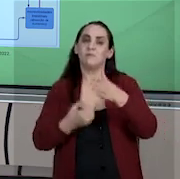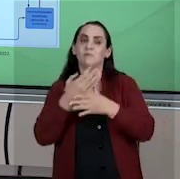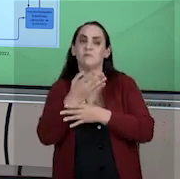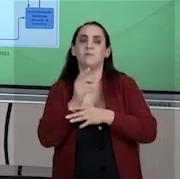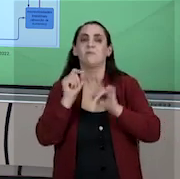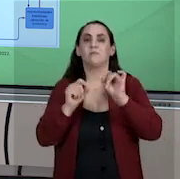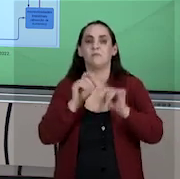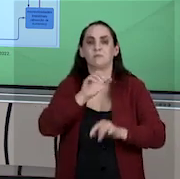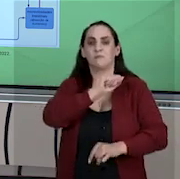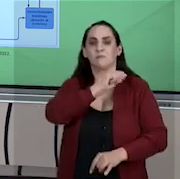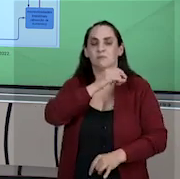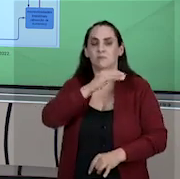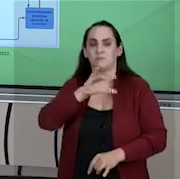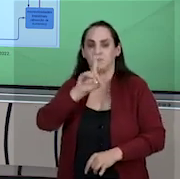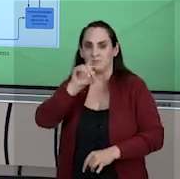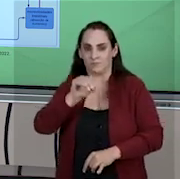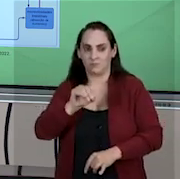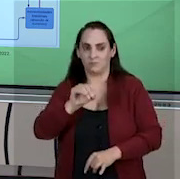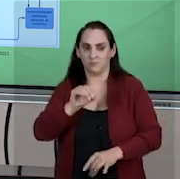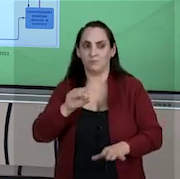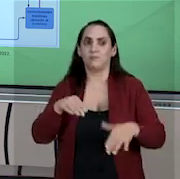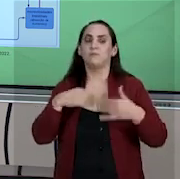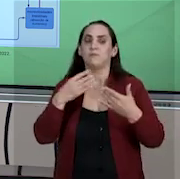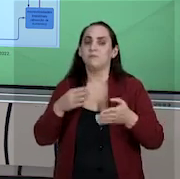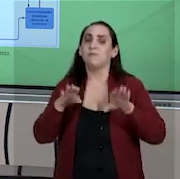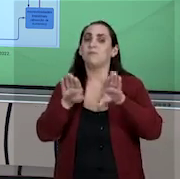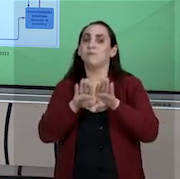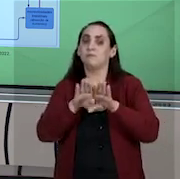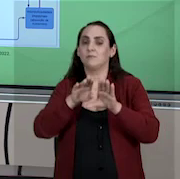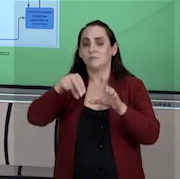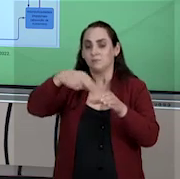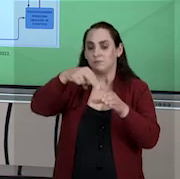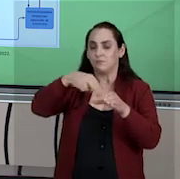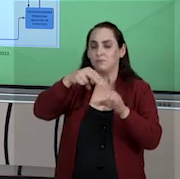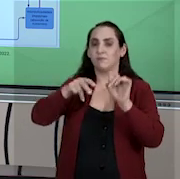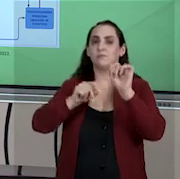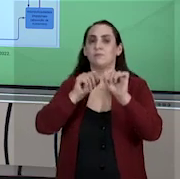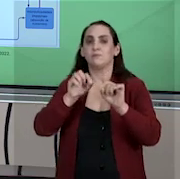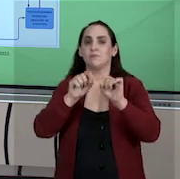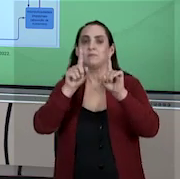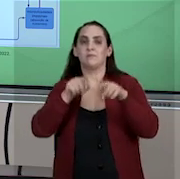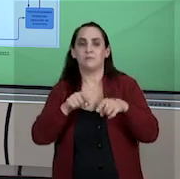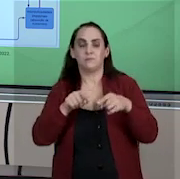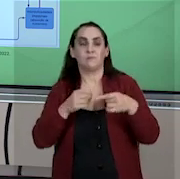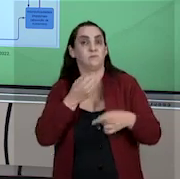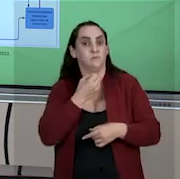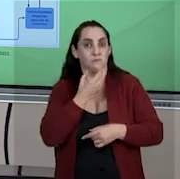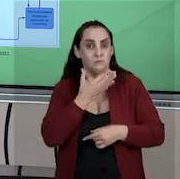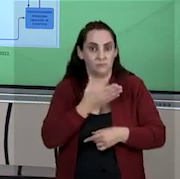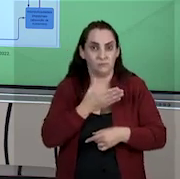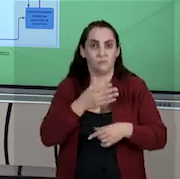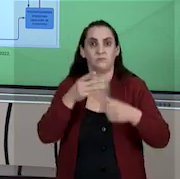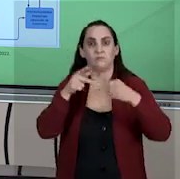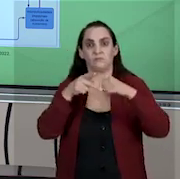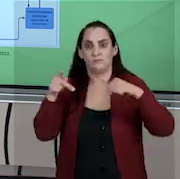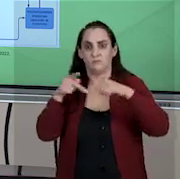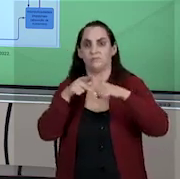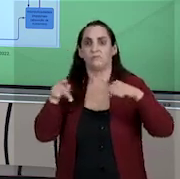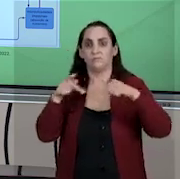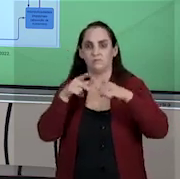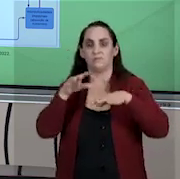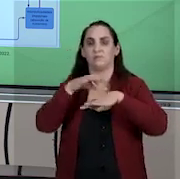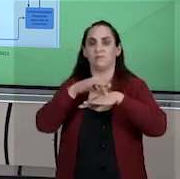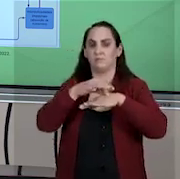graxos e também o glicerol. E por fim, a gente vai ter os alimentos que são construtores, né, que são as proteínas,